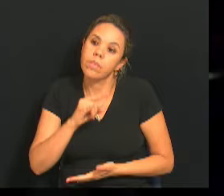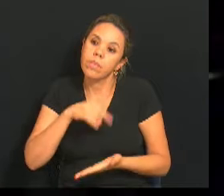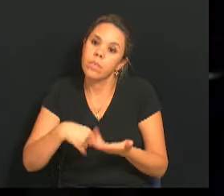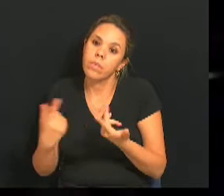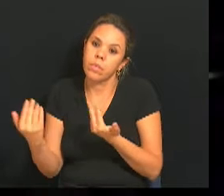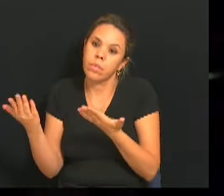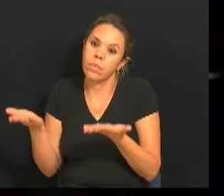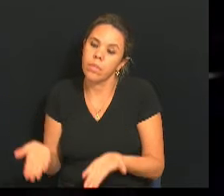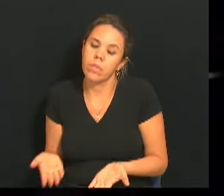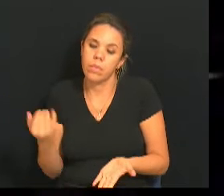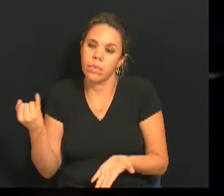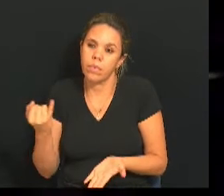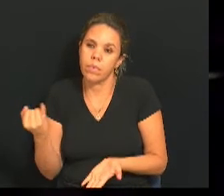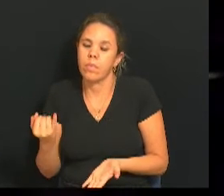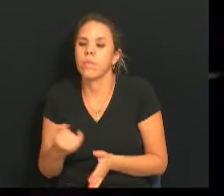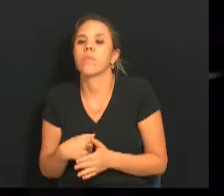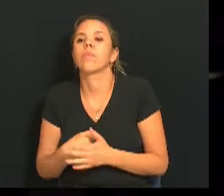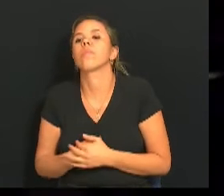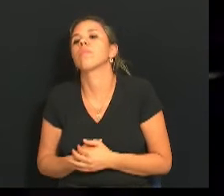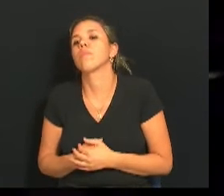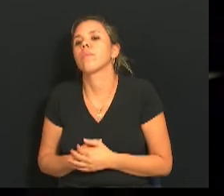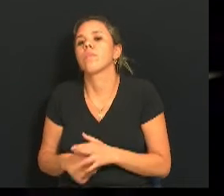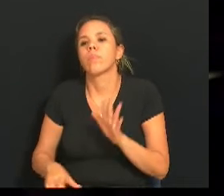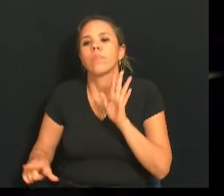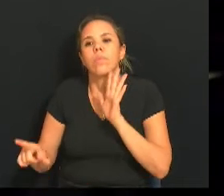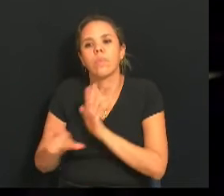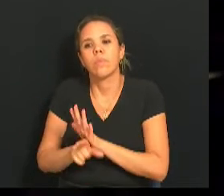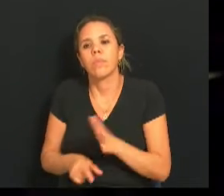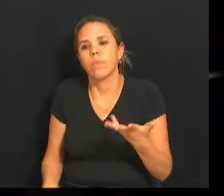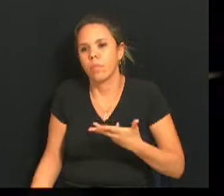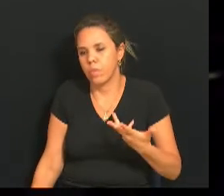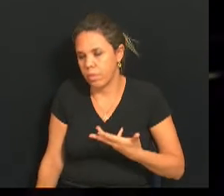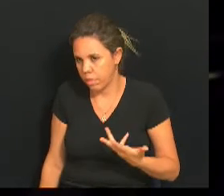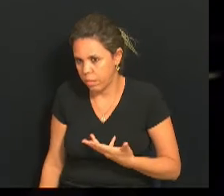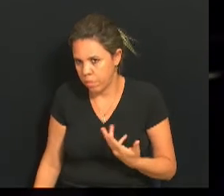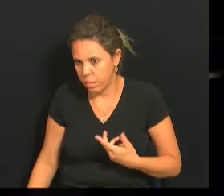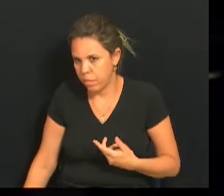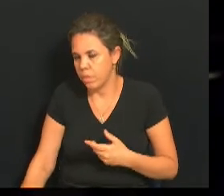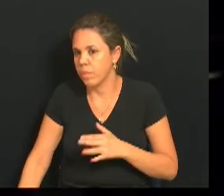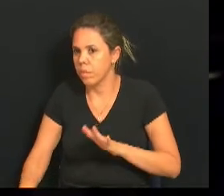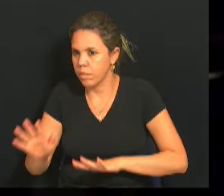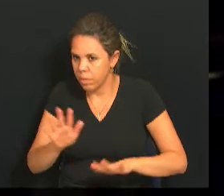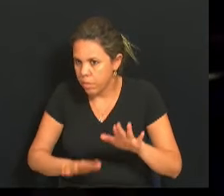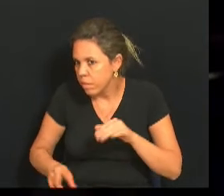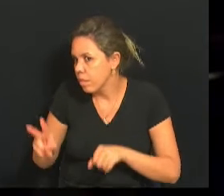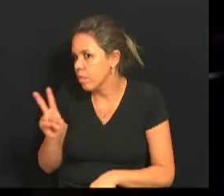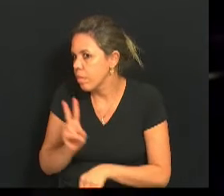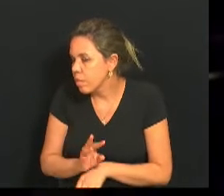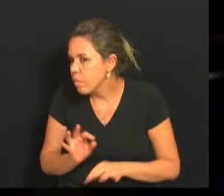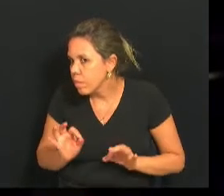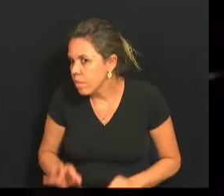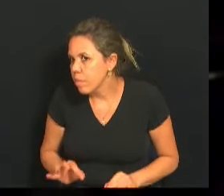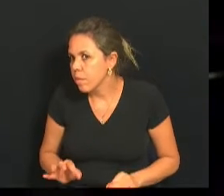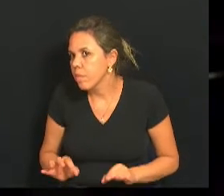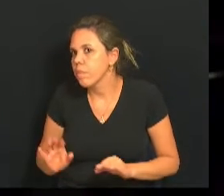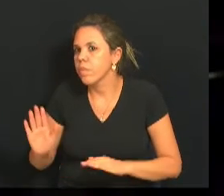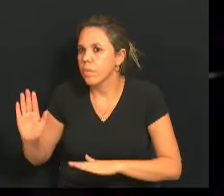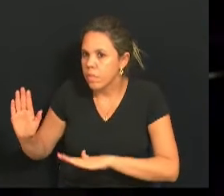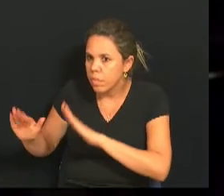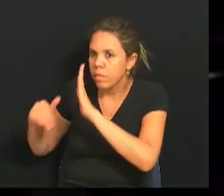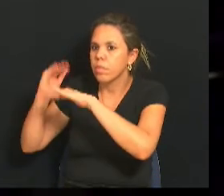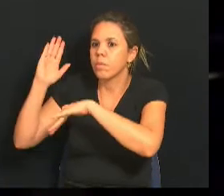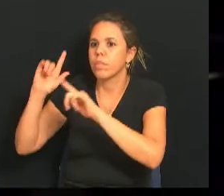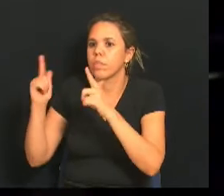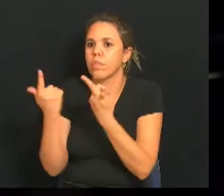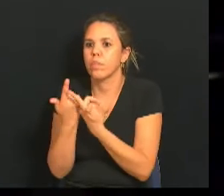dessa relevância, como a Lei de Gestão Democrática, eles têm que ser mais bem cuidados. Inclusive, para além da gestão